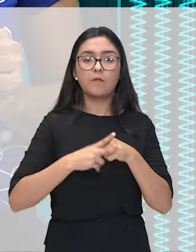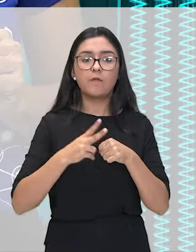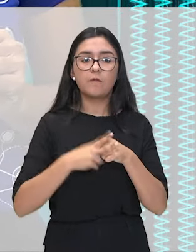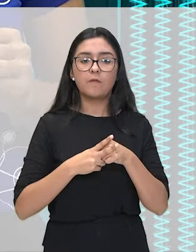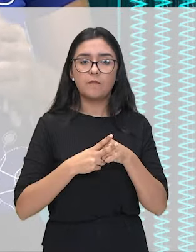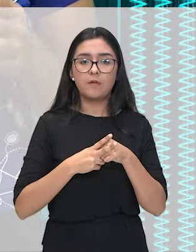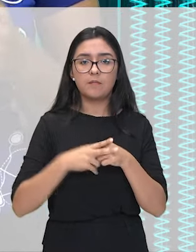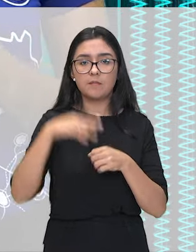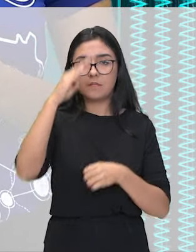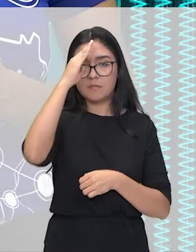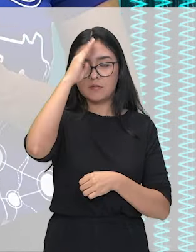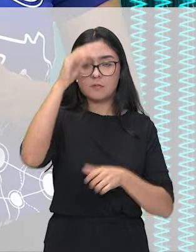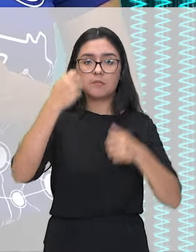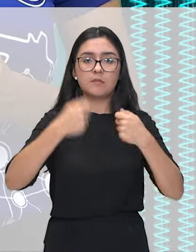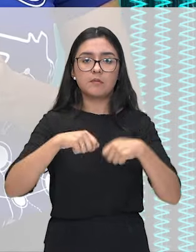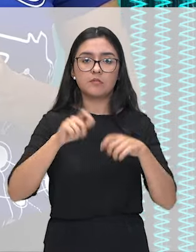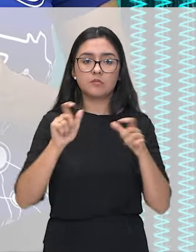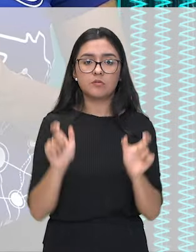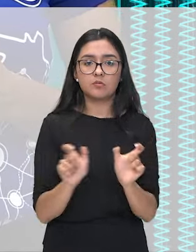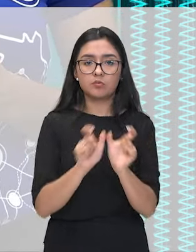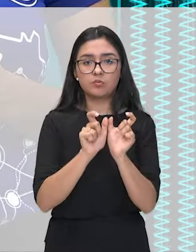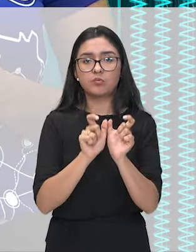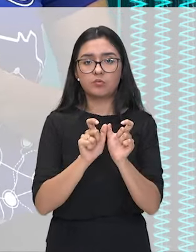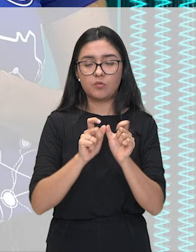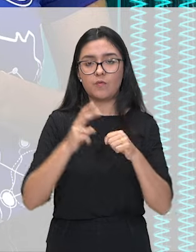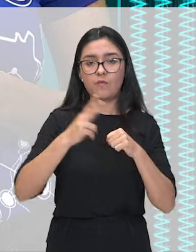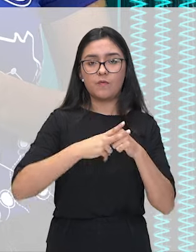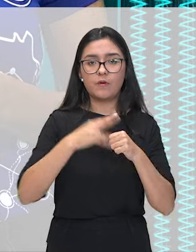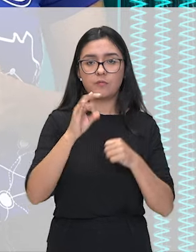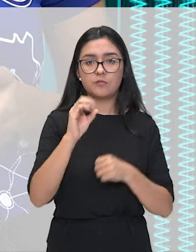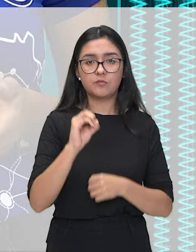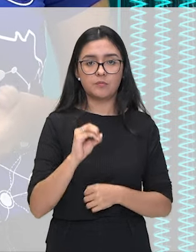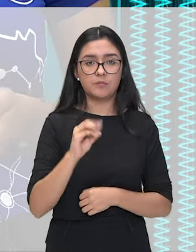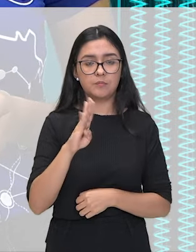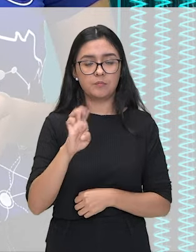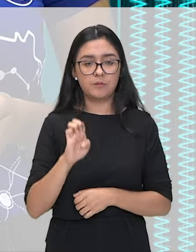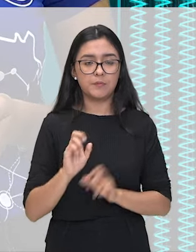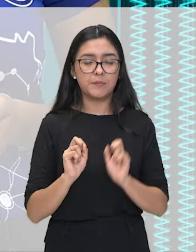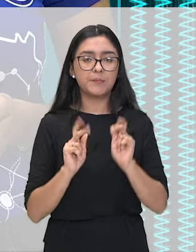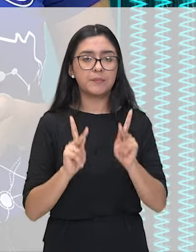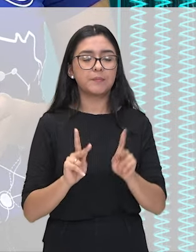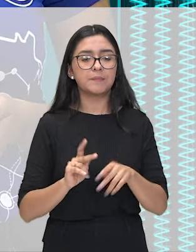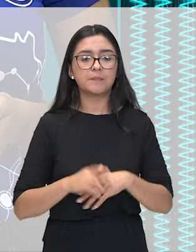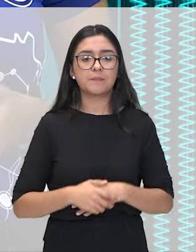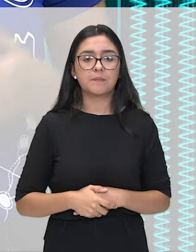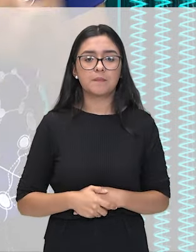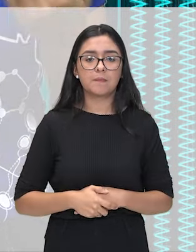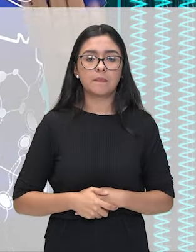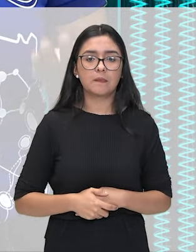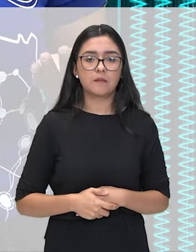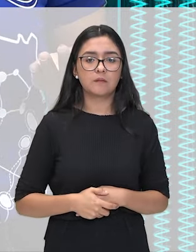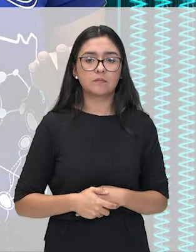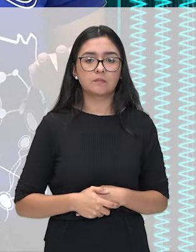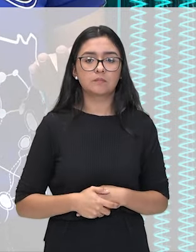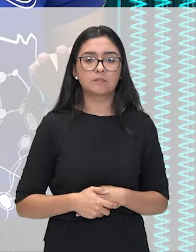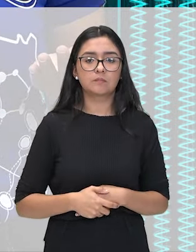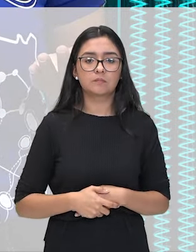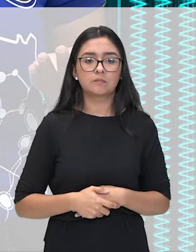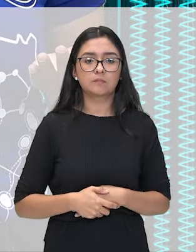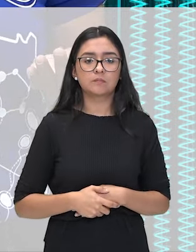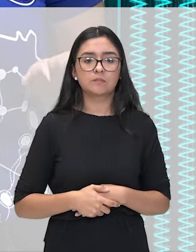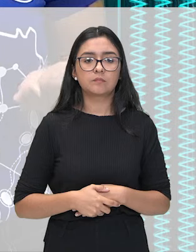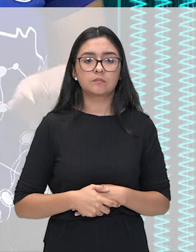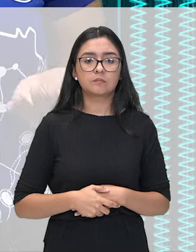juntinho aqui com o ing que não pode faltar Ok então she study math ela estava estudando